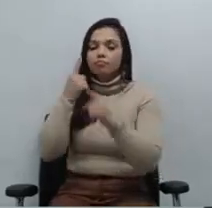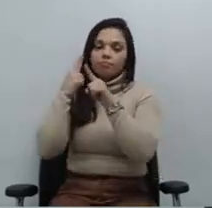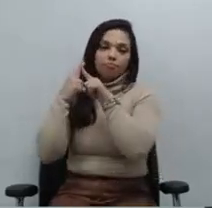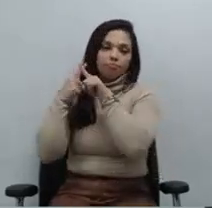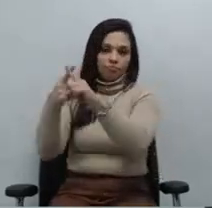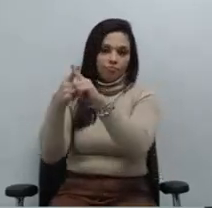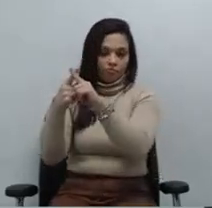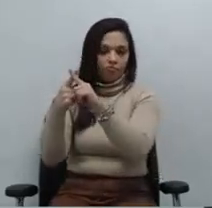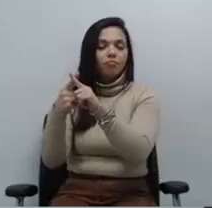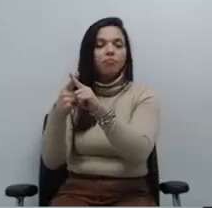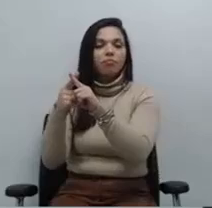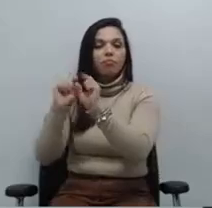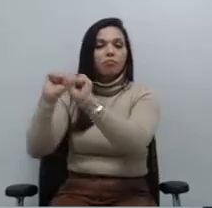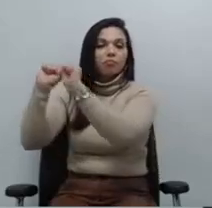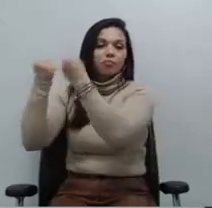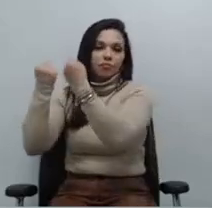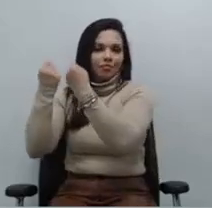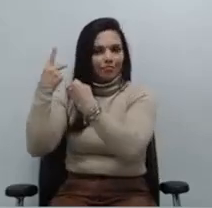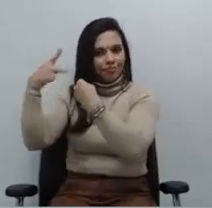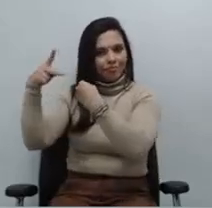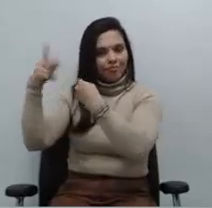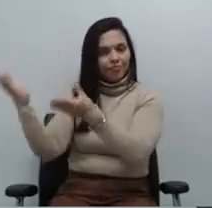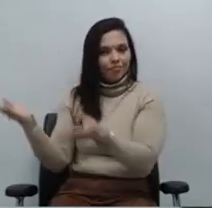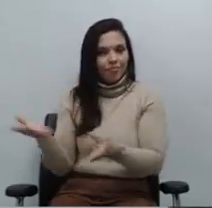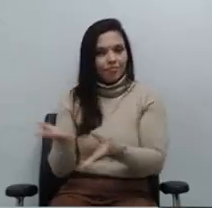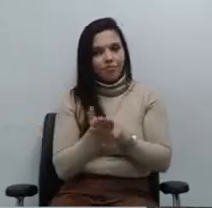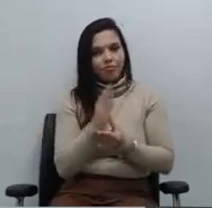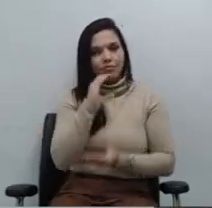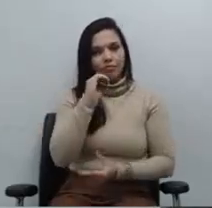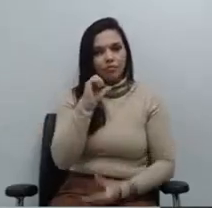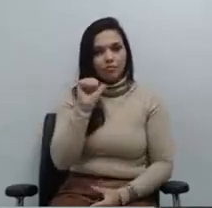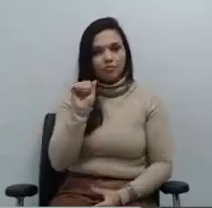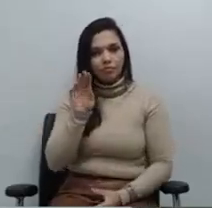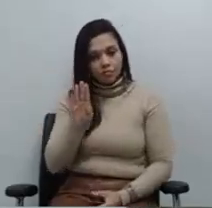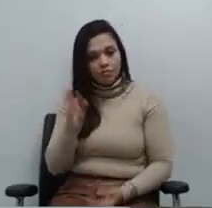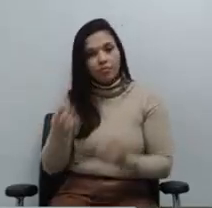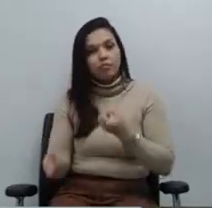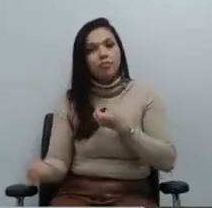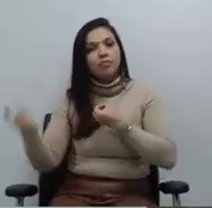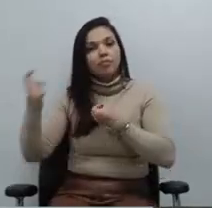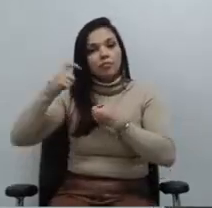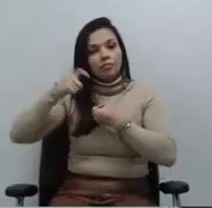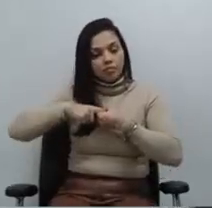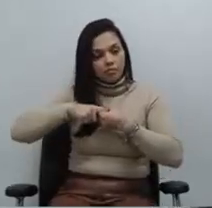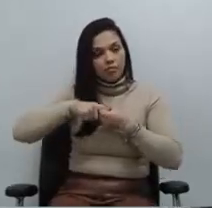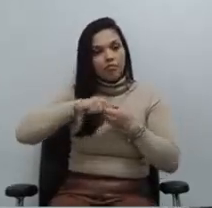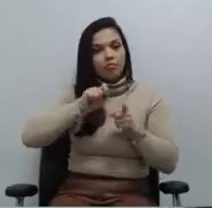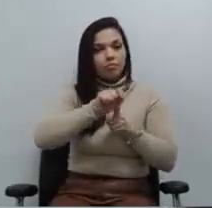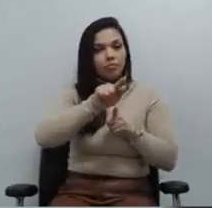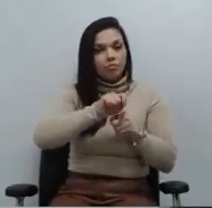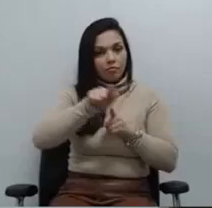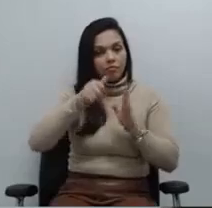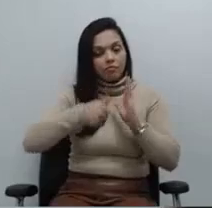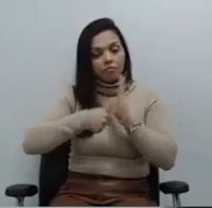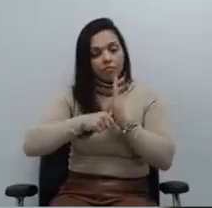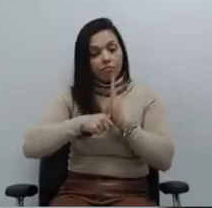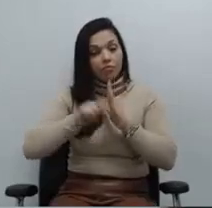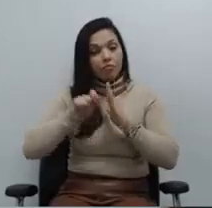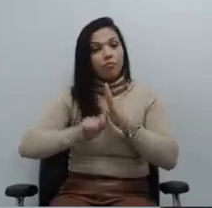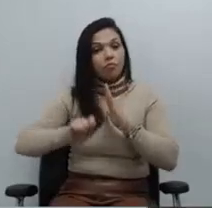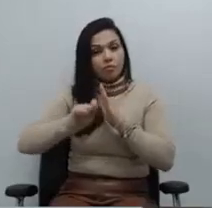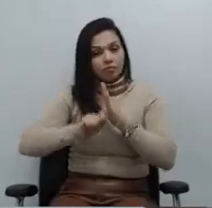pela OAB, questionando a possibilidade de devolução das anuidades pagas pelos associados e